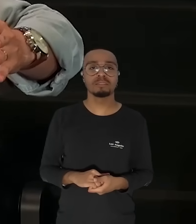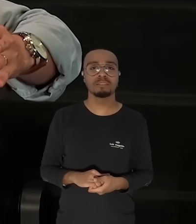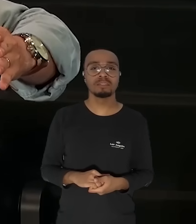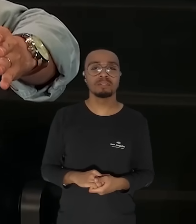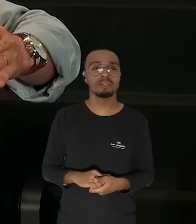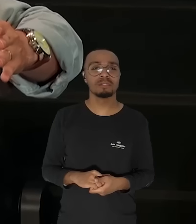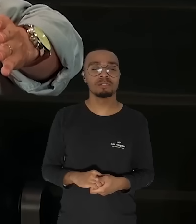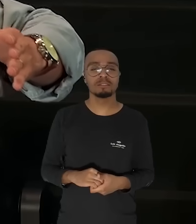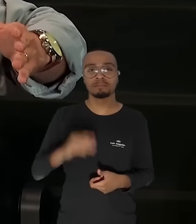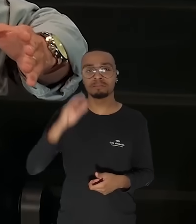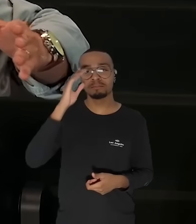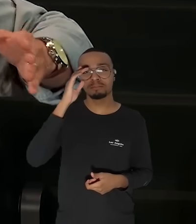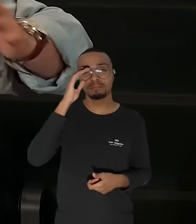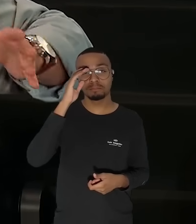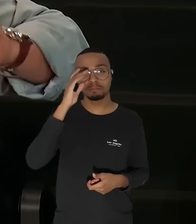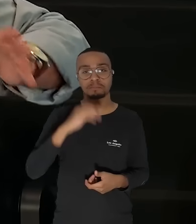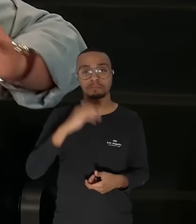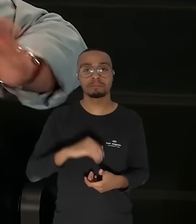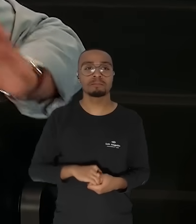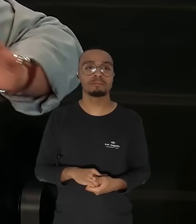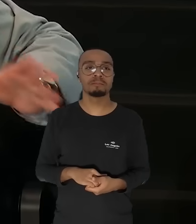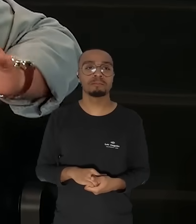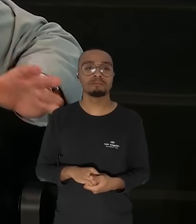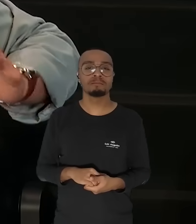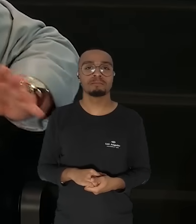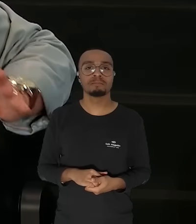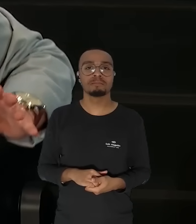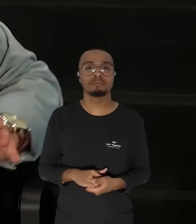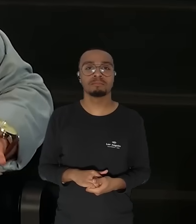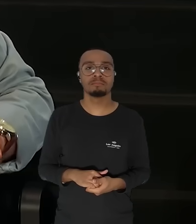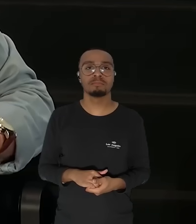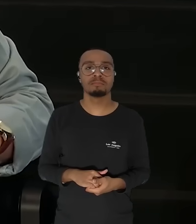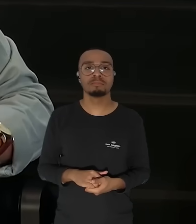veio retaliação, nós vamos atravessar.